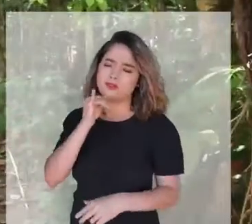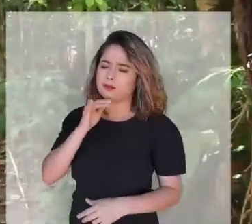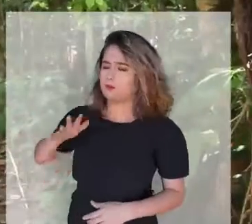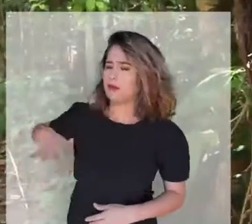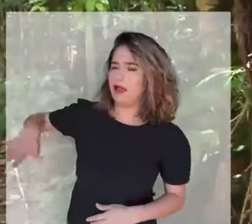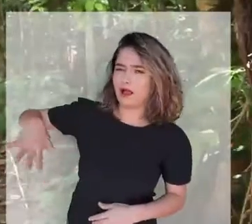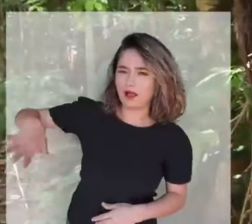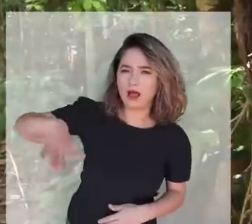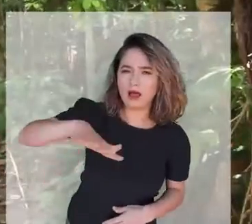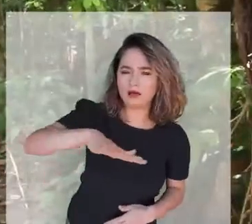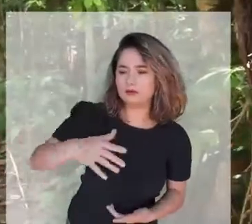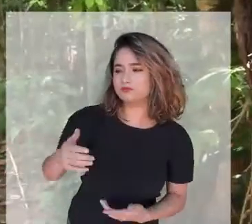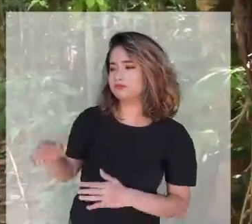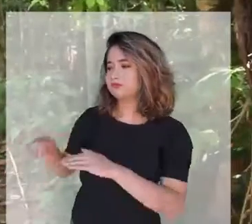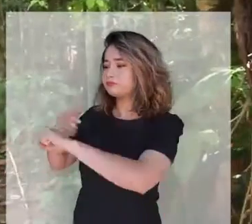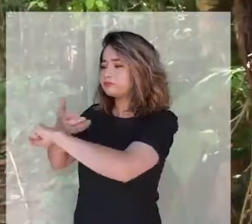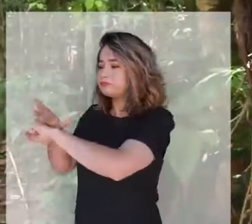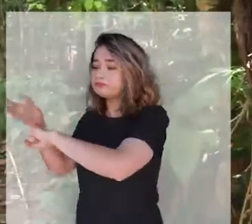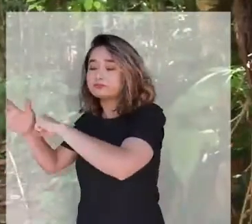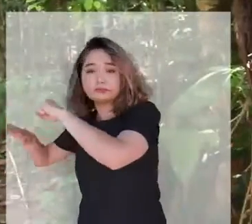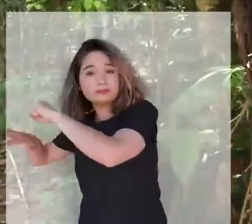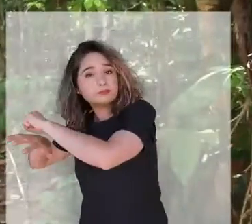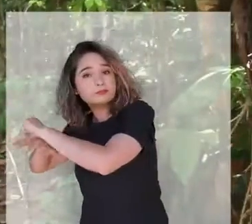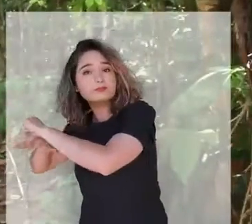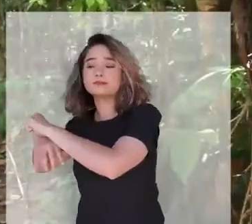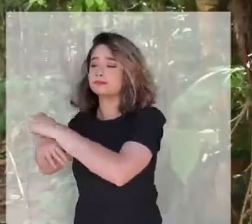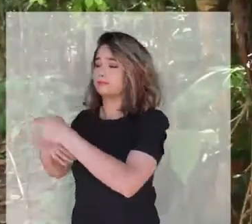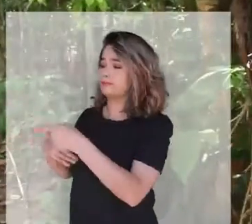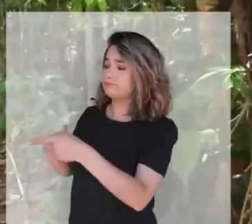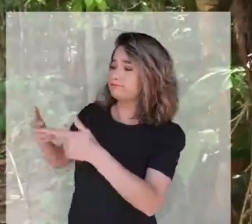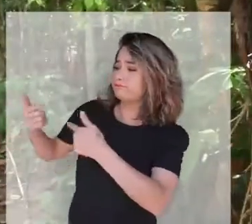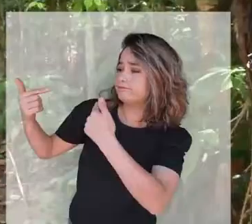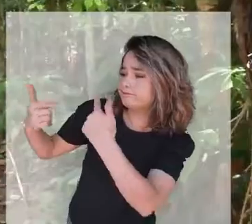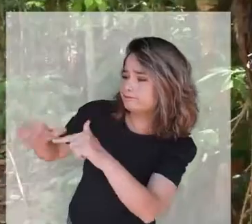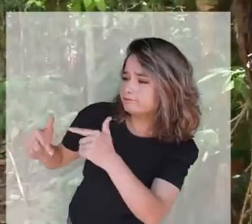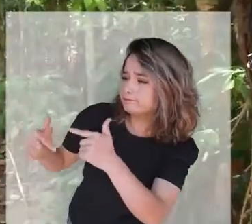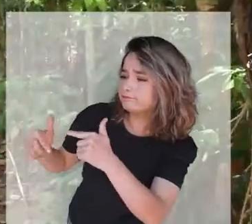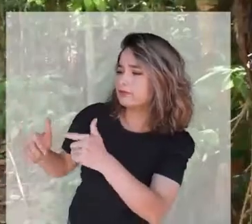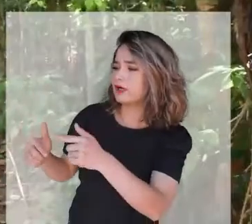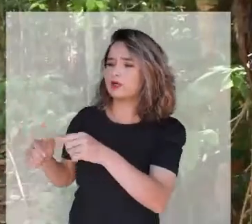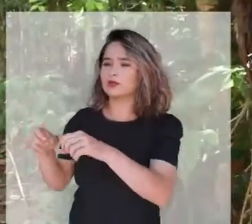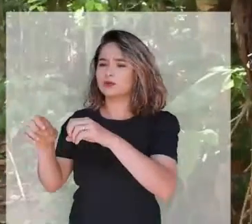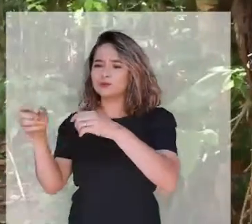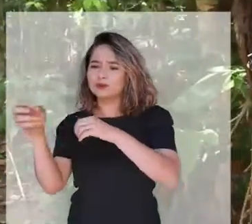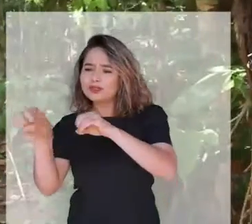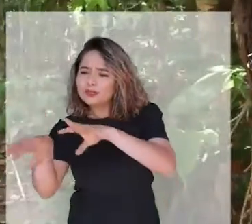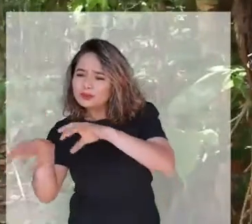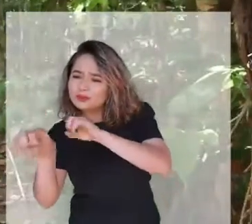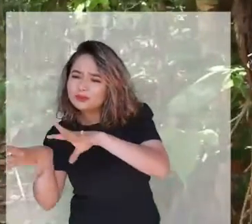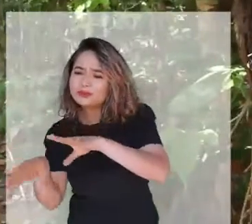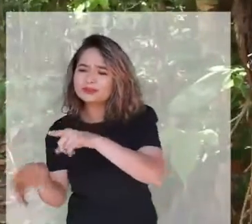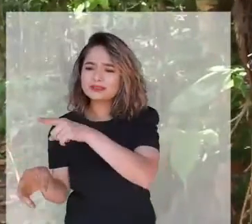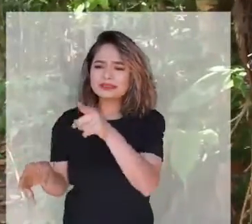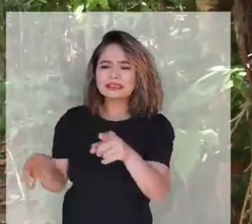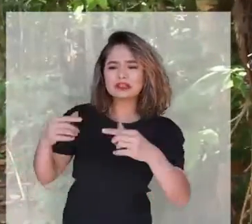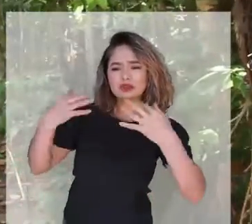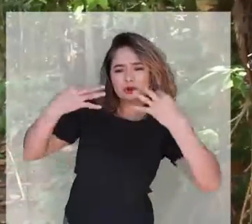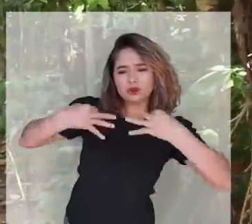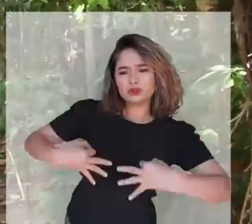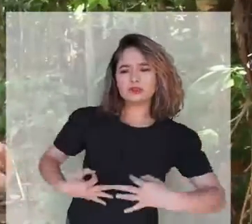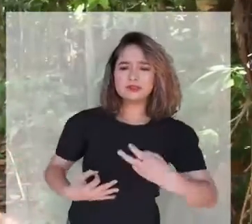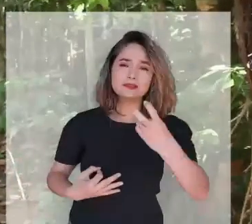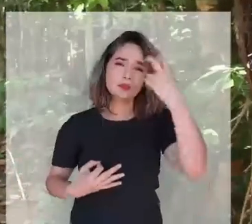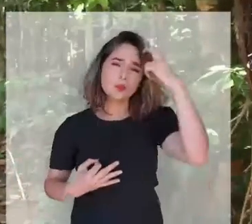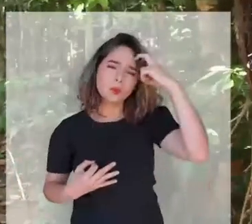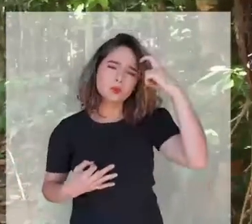educação, na área da justiça, na área da cultura. Então, a extensão universitária, ela leva